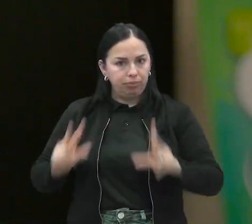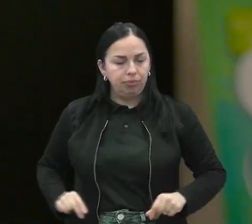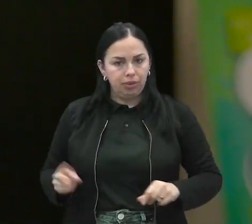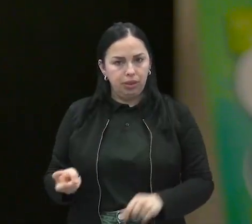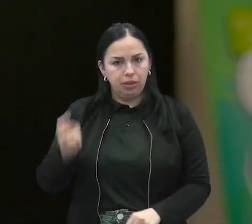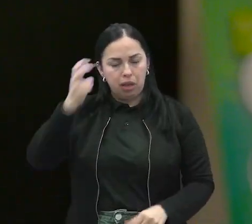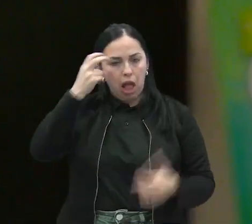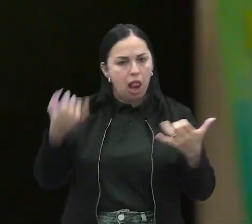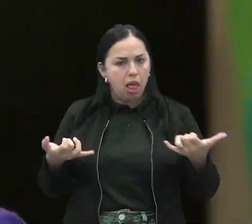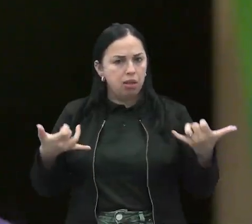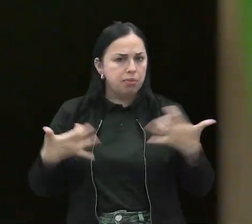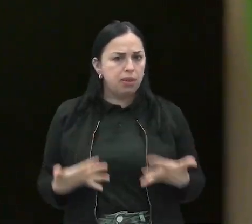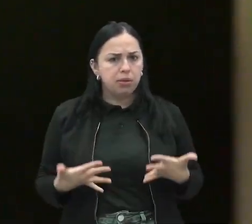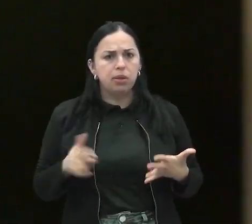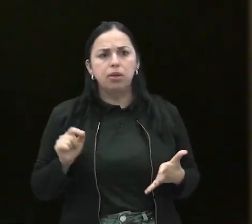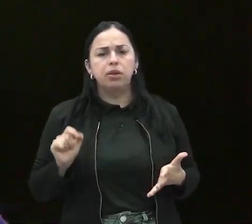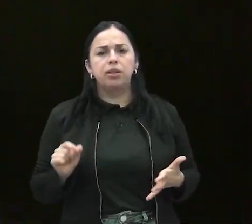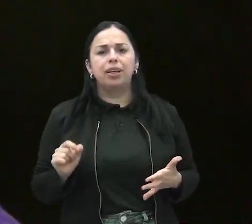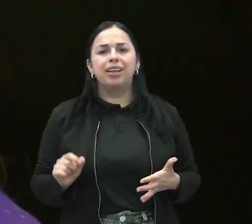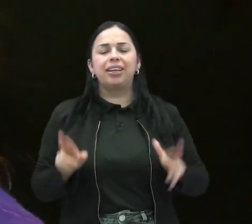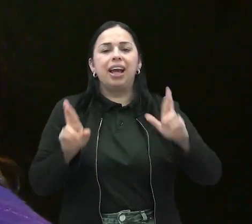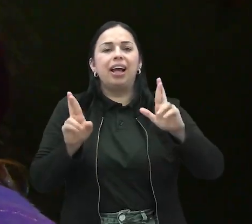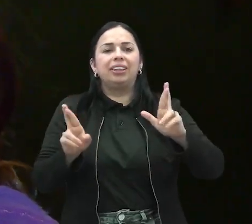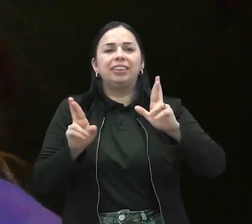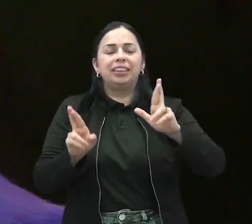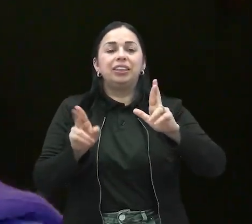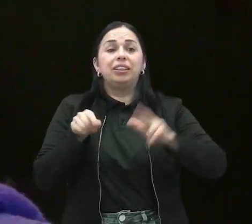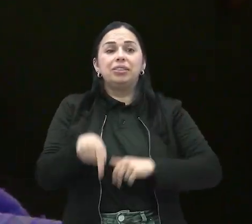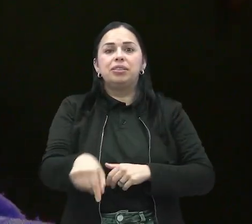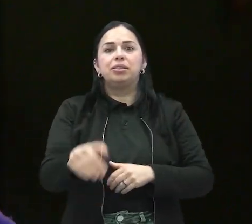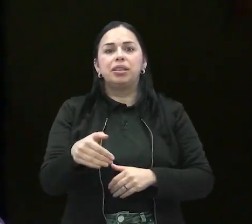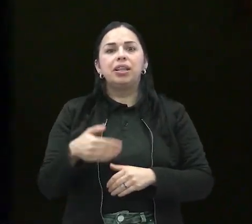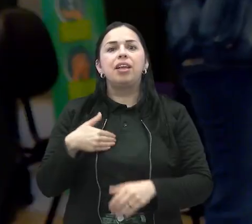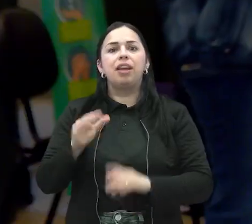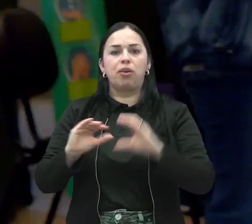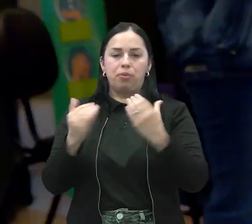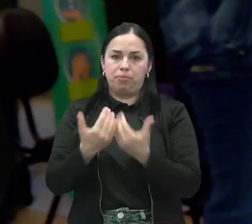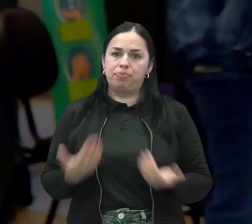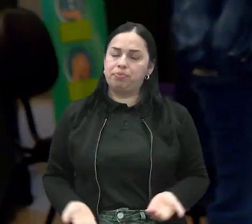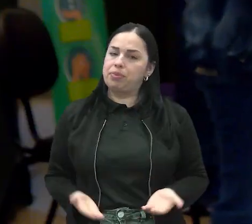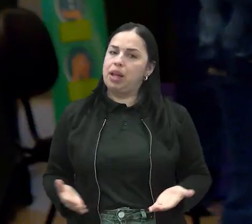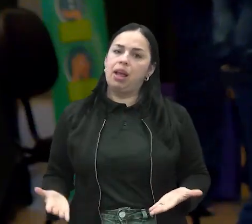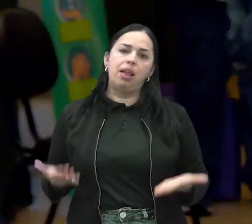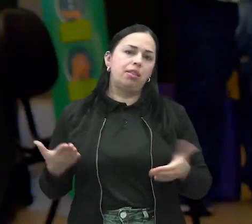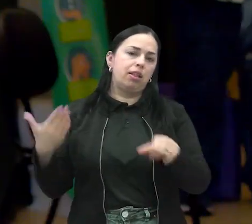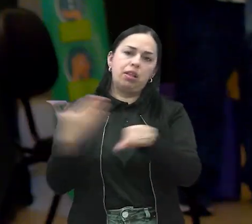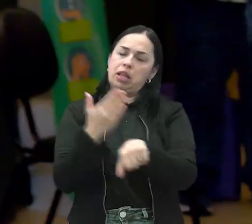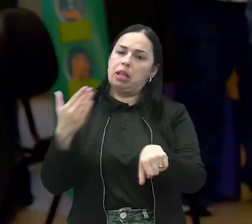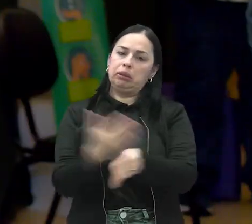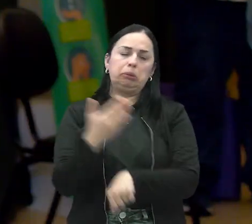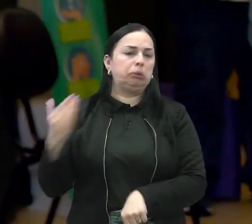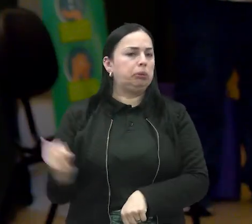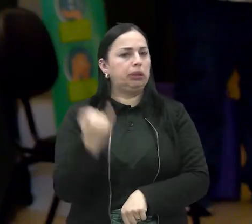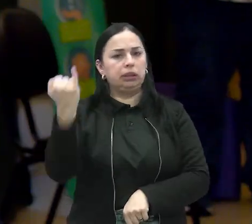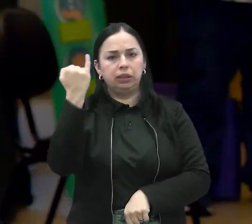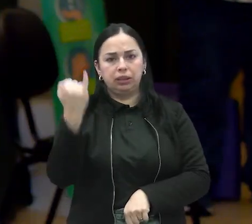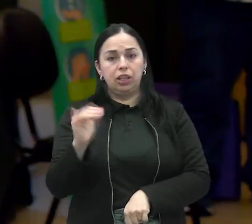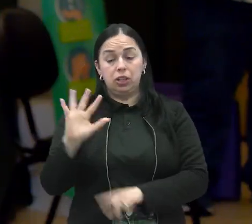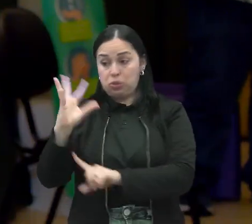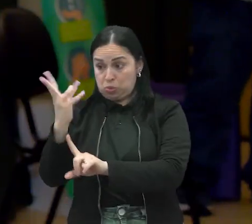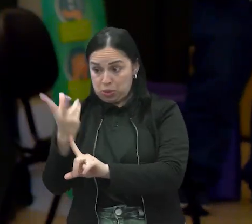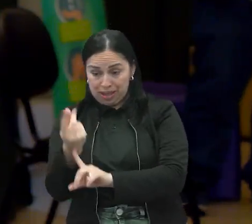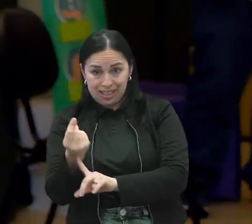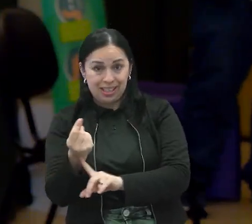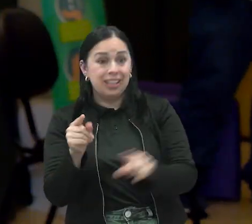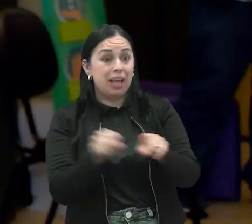produtora cultural destacou o que espera para a conferência municipal. A participação de todos é muito importante, não só